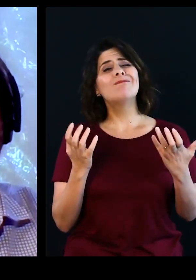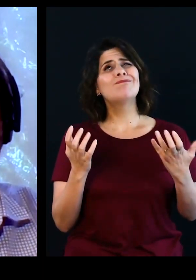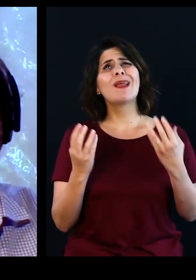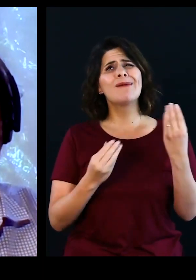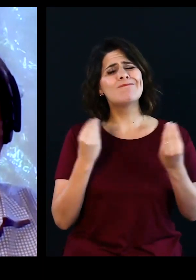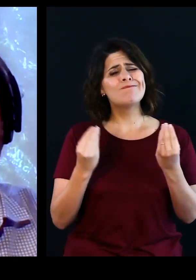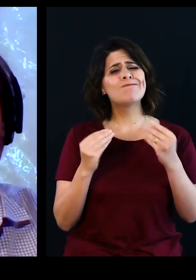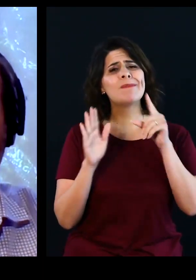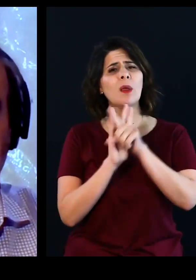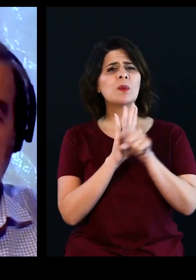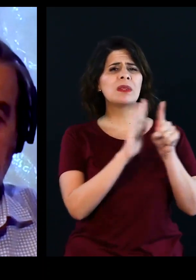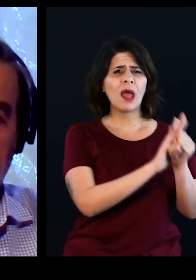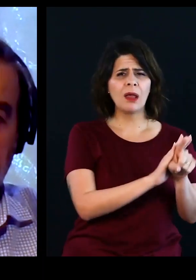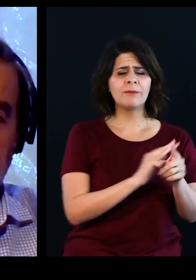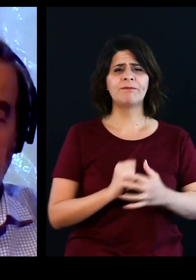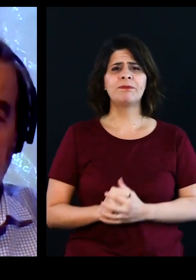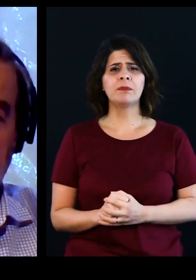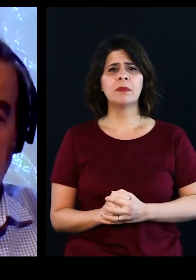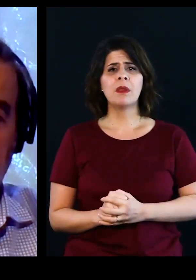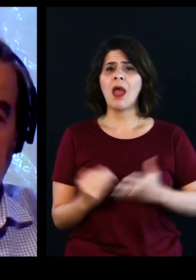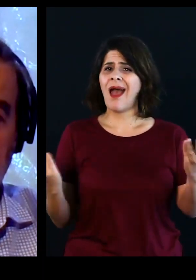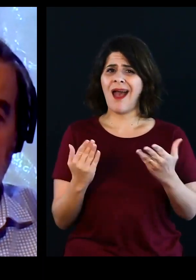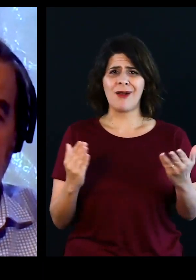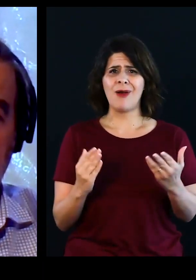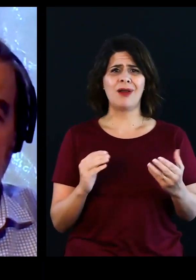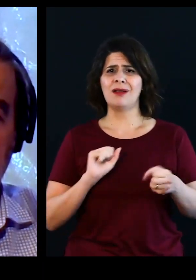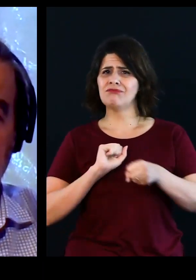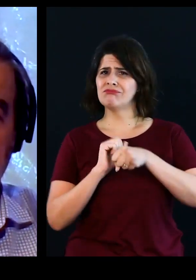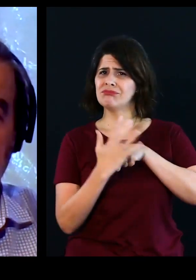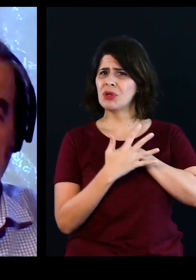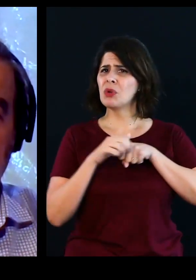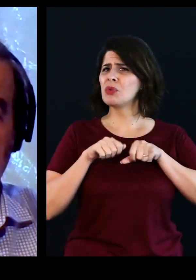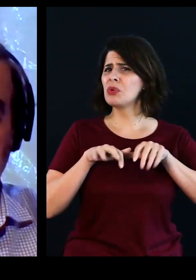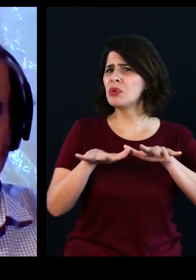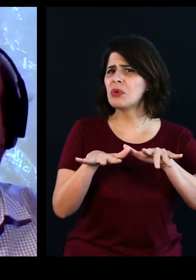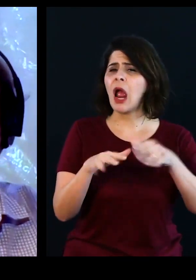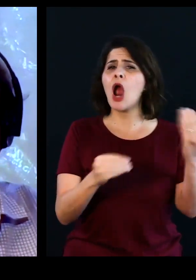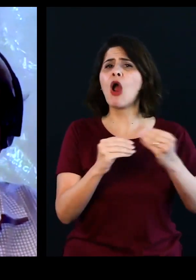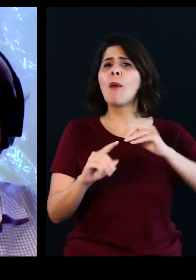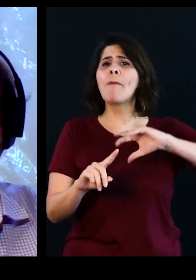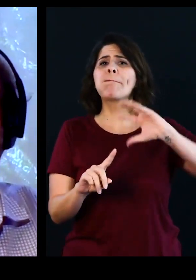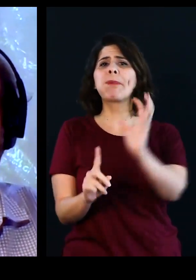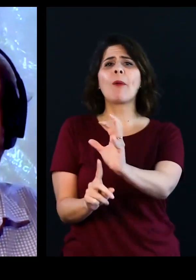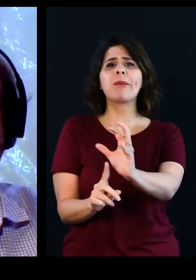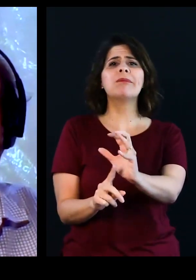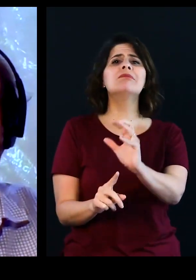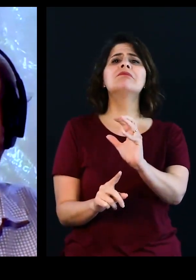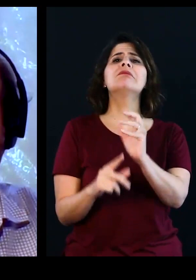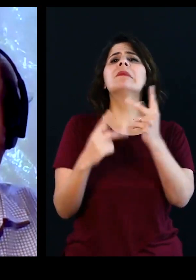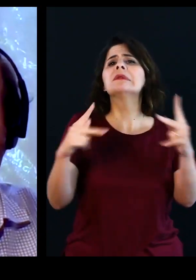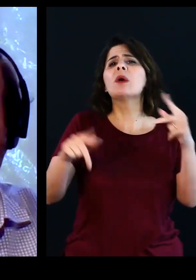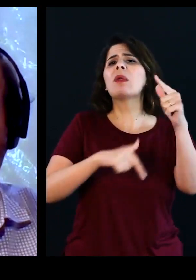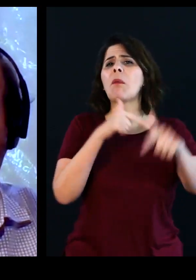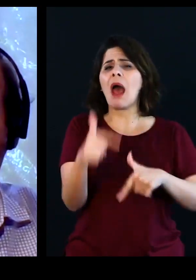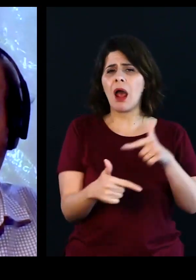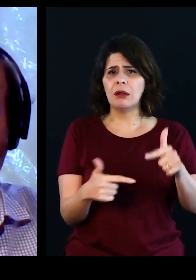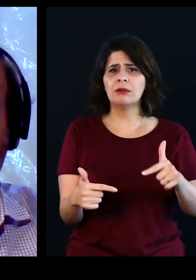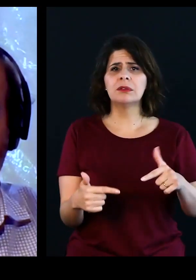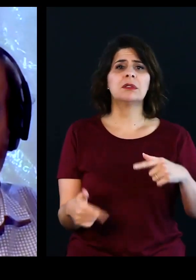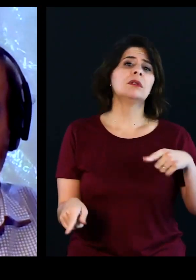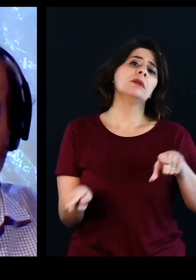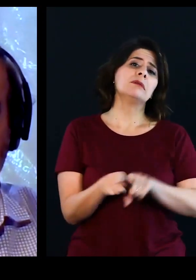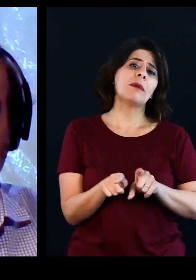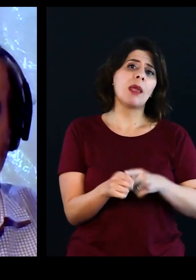essa situação de isolamento social impactou a vocês? E o que vocês, a partir disso,